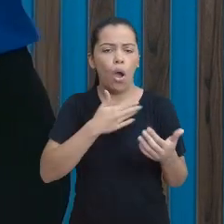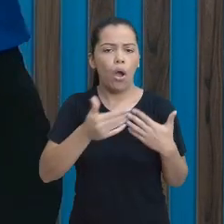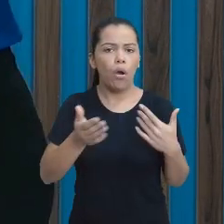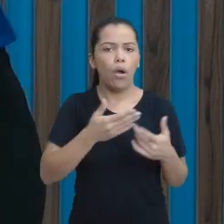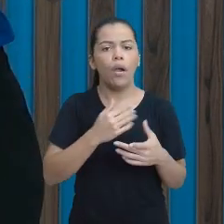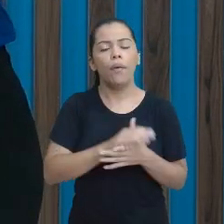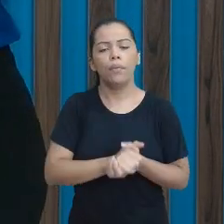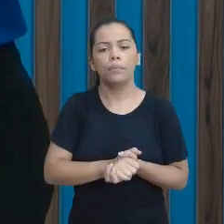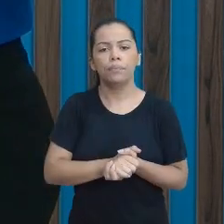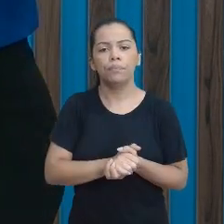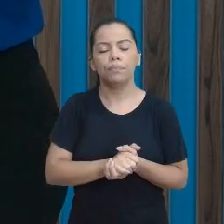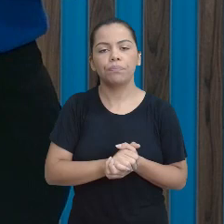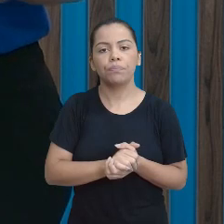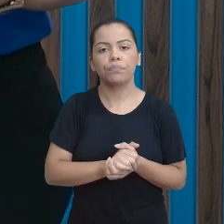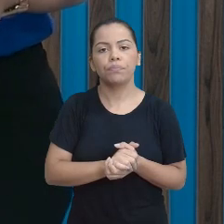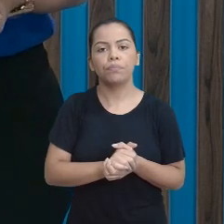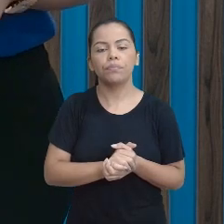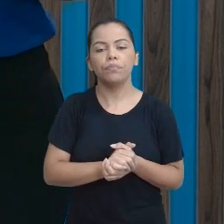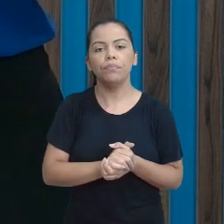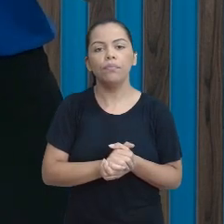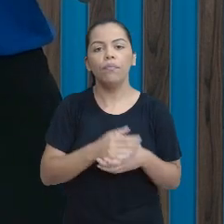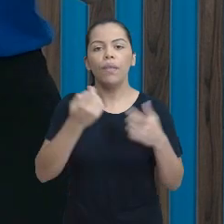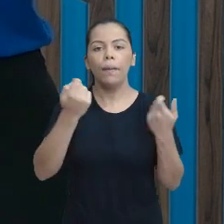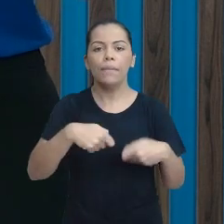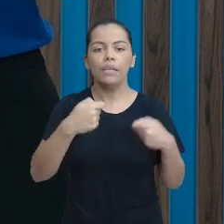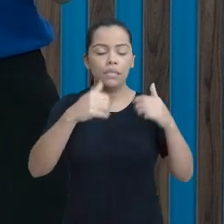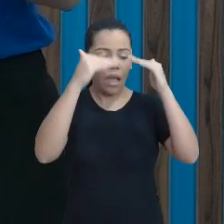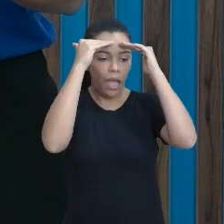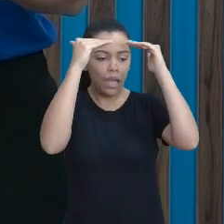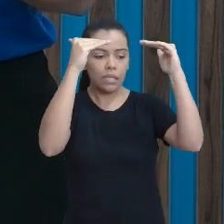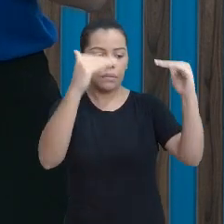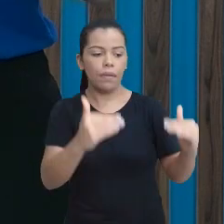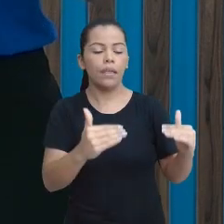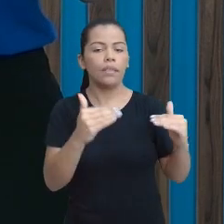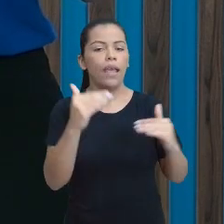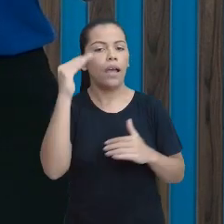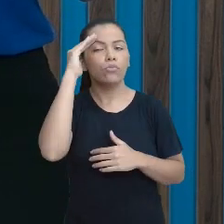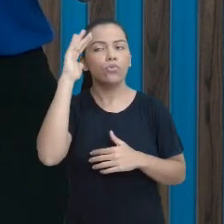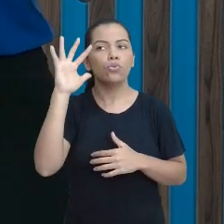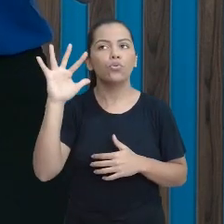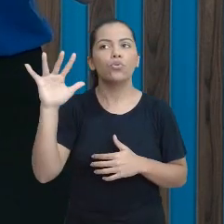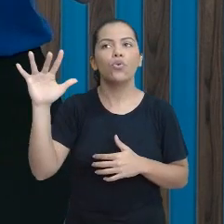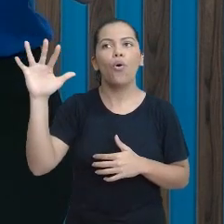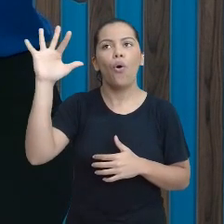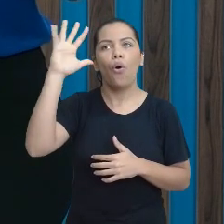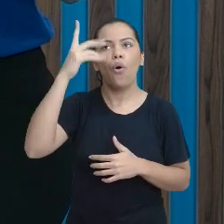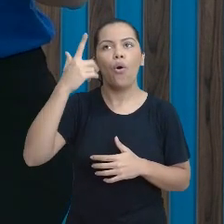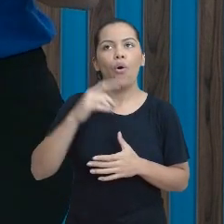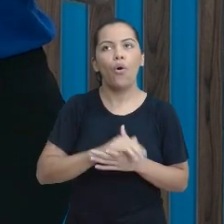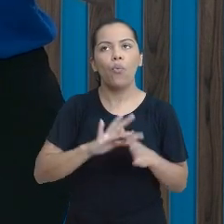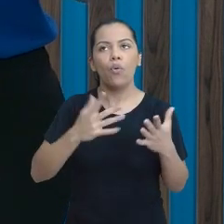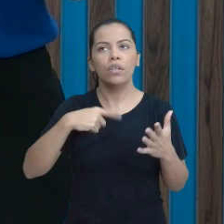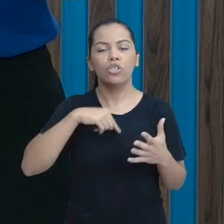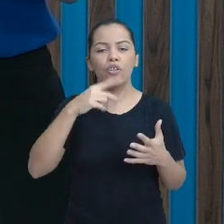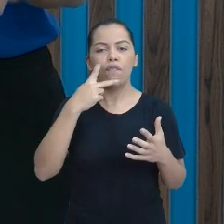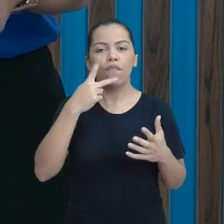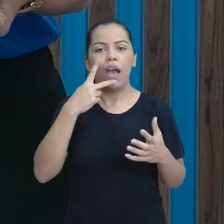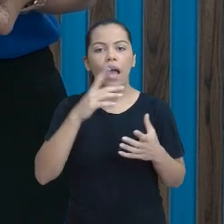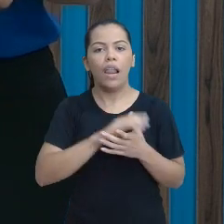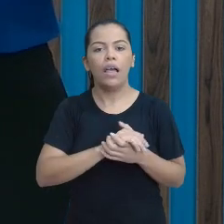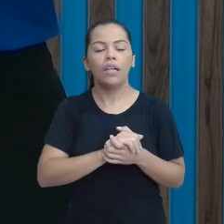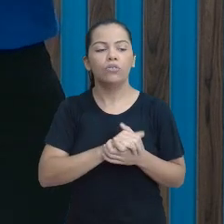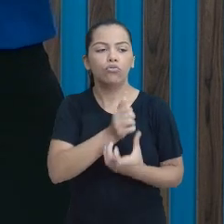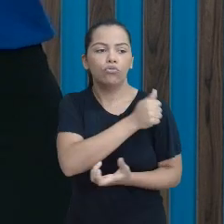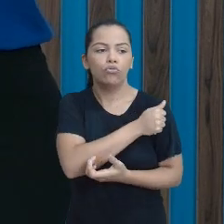Aprender a respeitar os sonhos. Quando a gente fala de sonhos, quando a gente fala do nosso estudante que tem